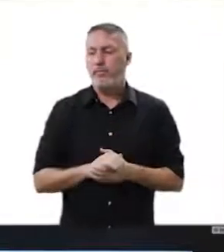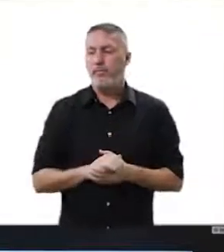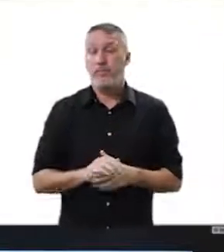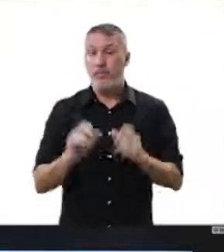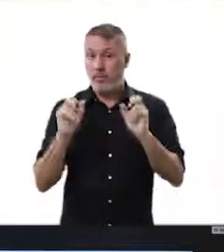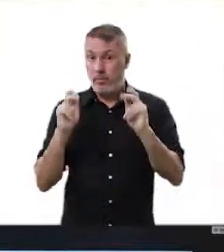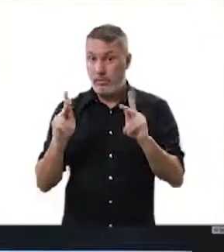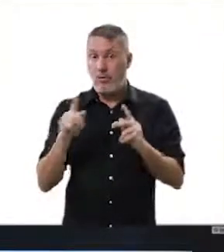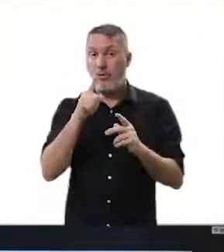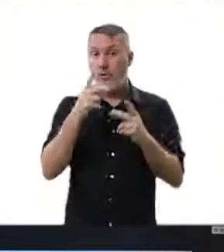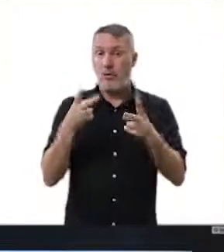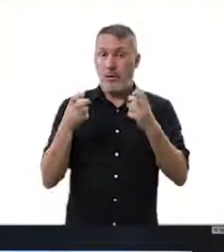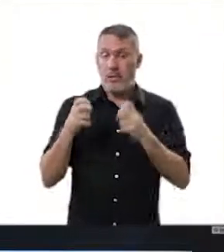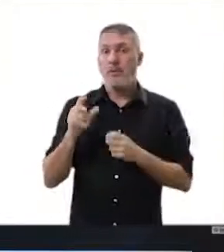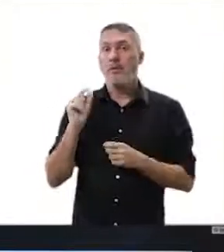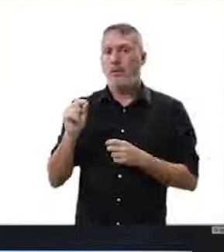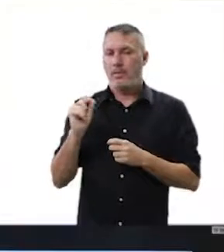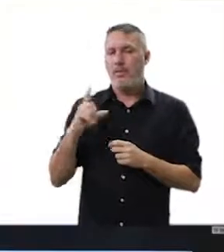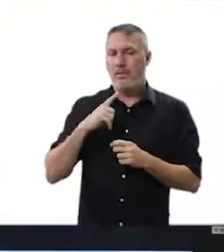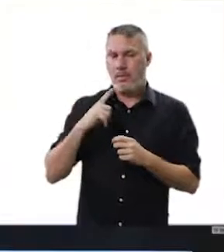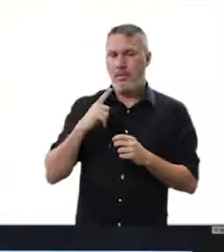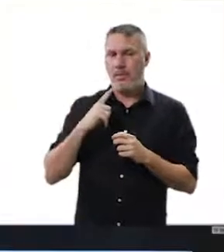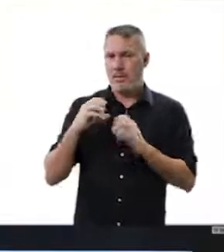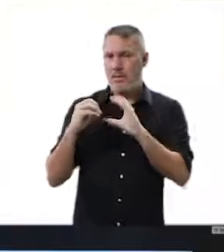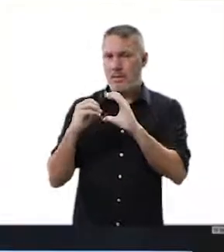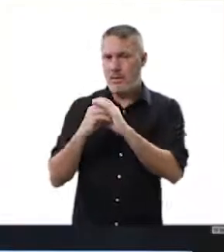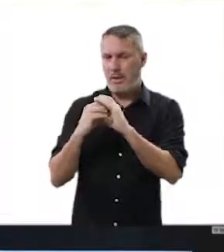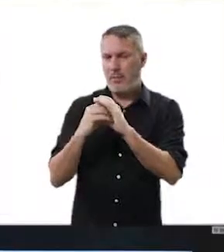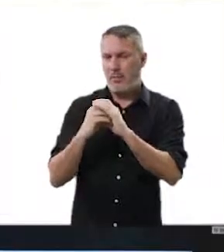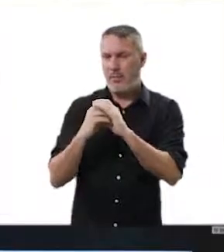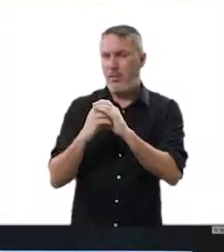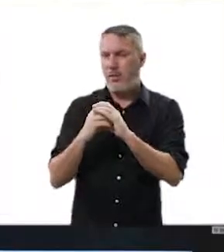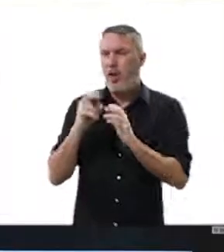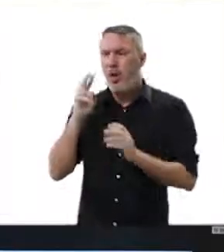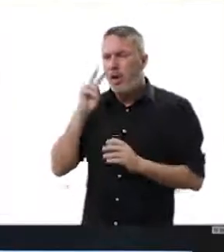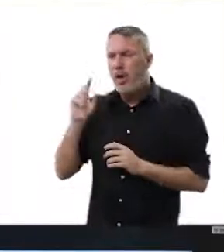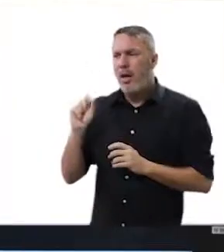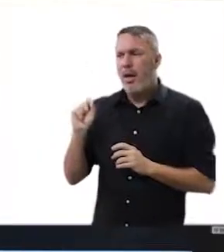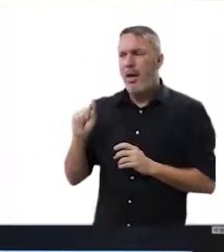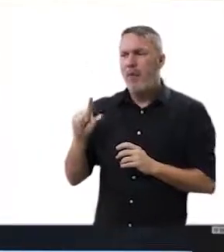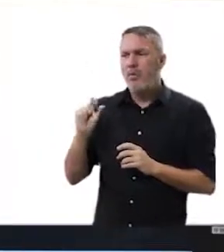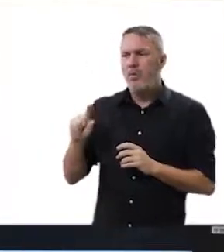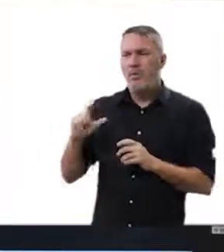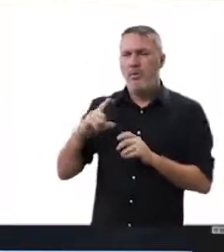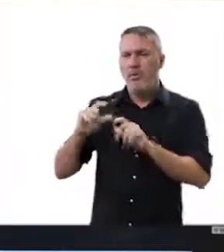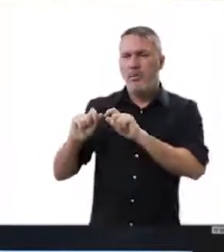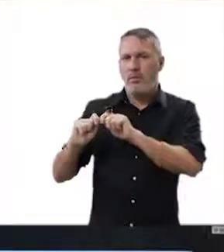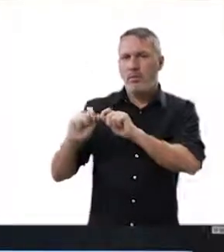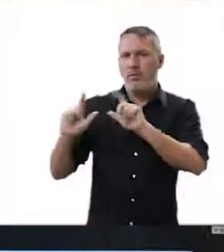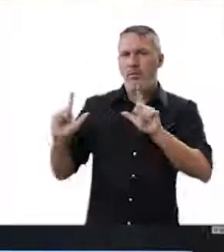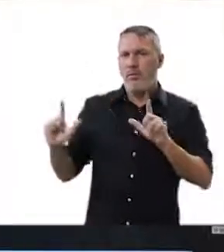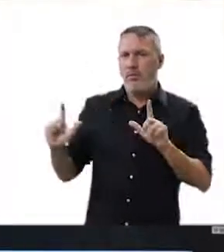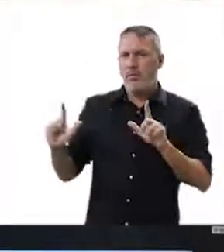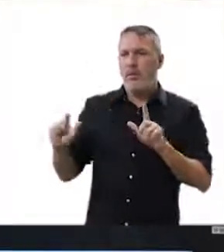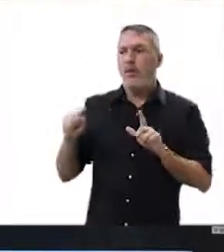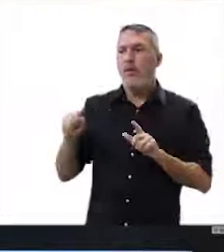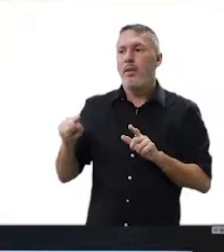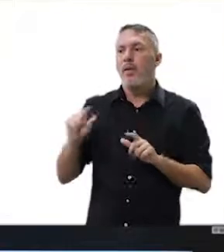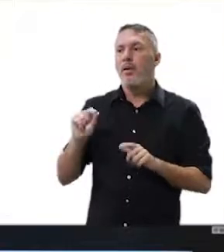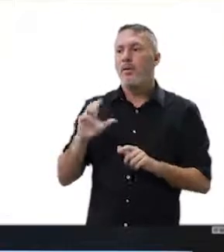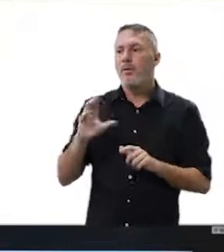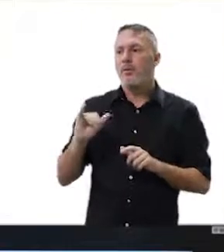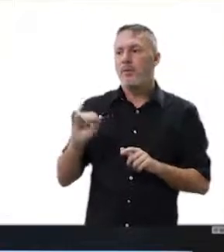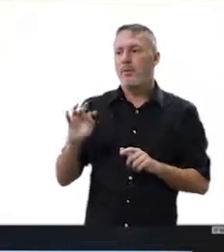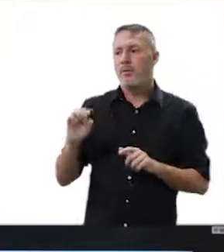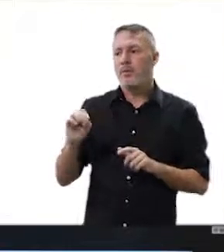substância que é um estado de gel. Ela não é nem líquida e nem sólida. Ela vai ser preenchida por essa substância que